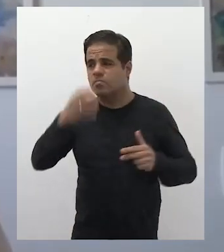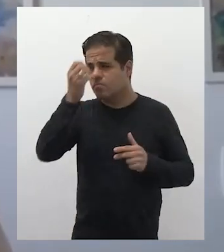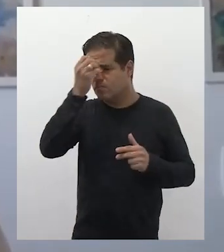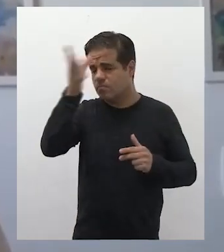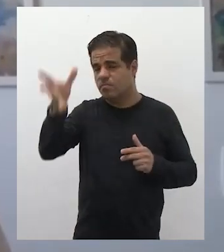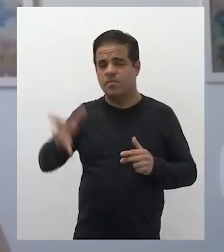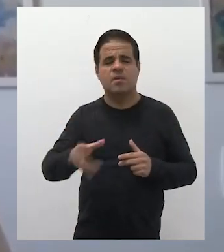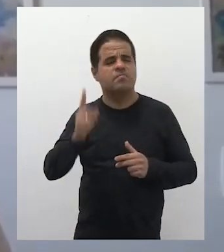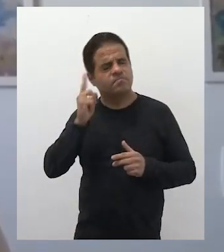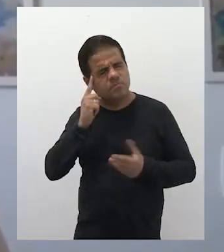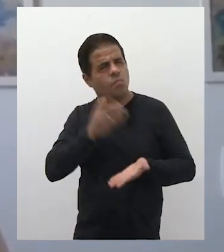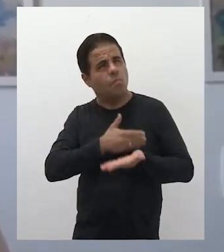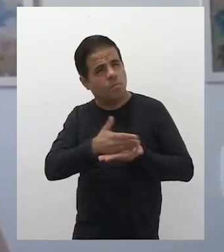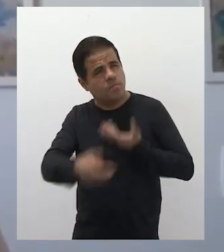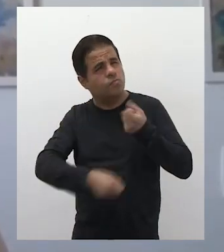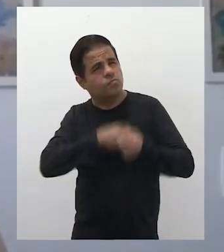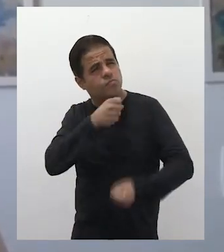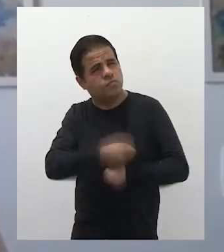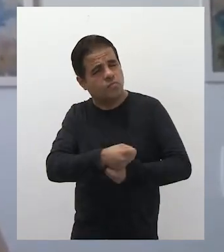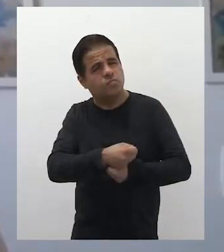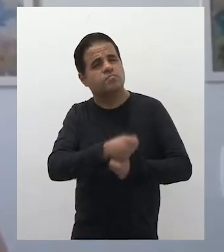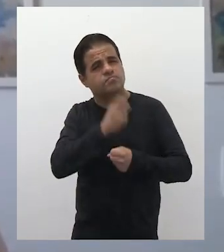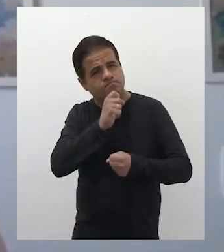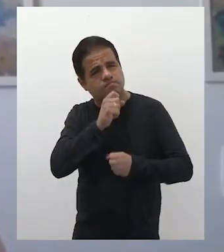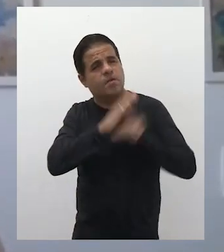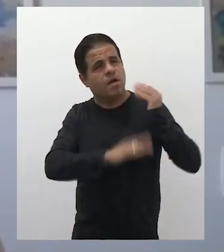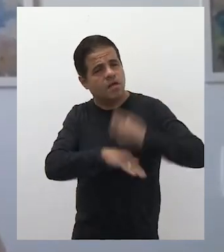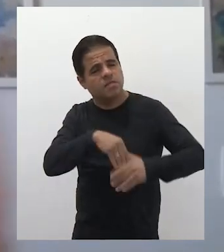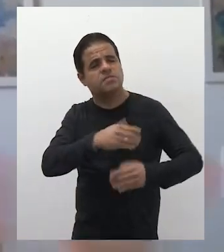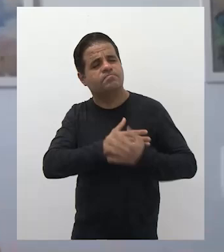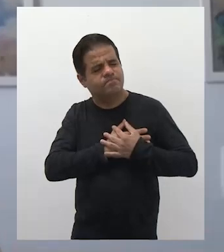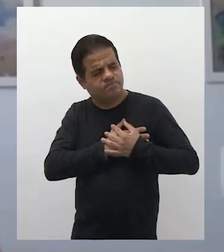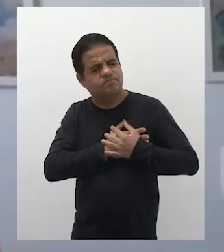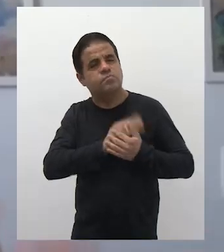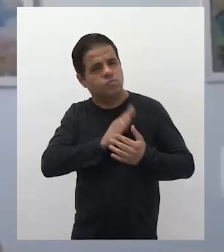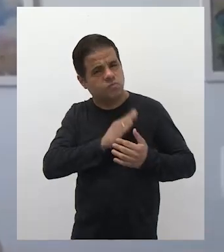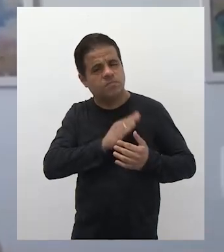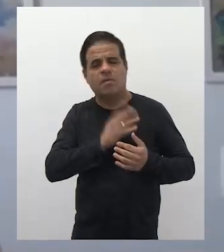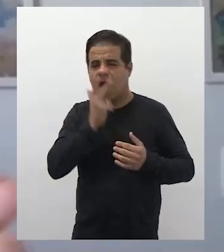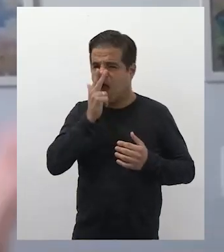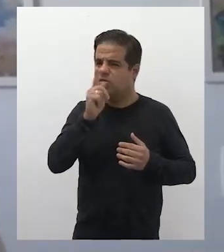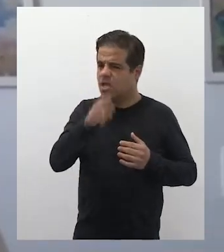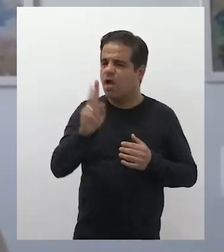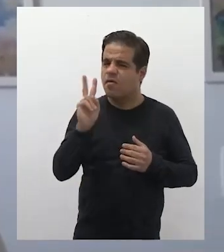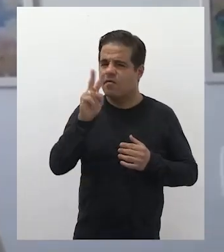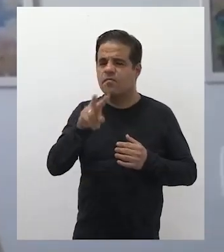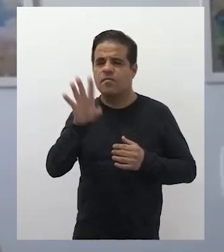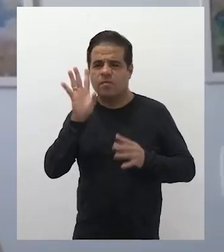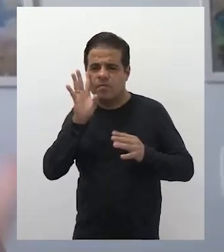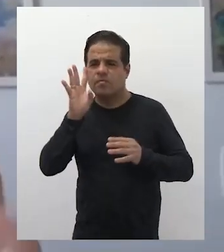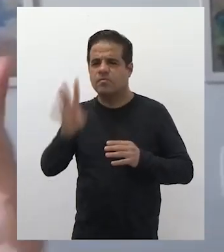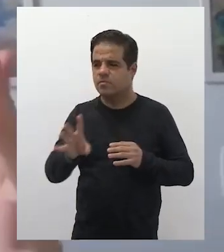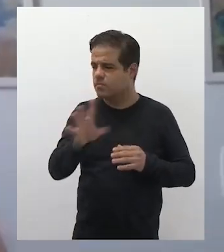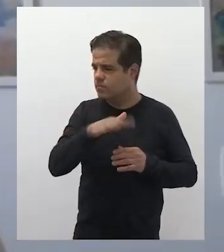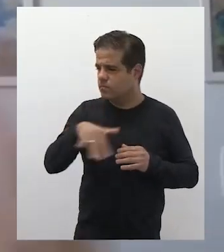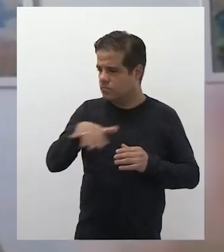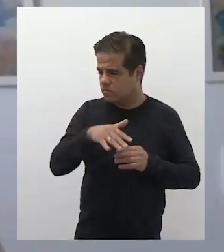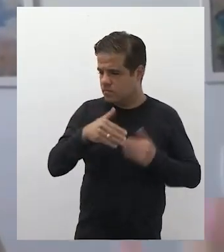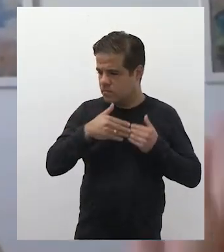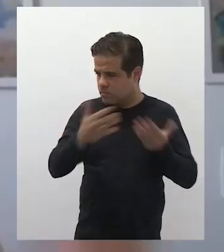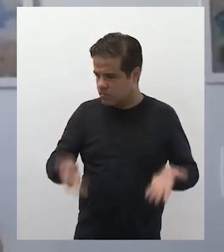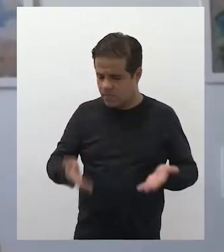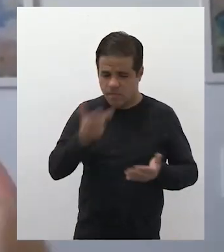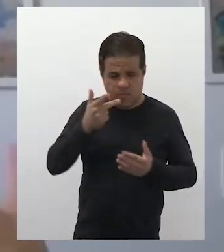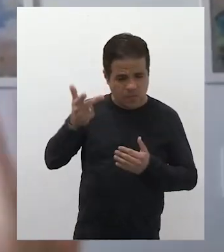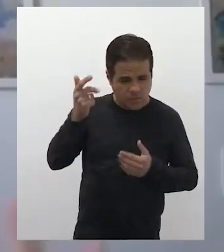agora qual mês do ano que chama Ação do Coração. Talvez você já tenha ouvido falar. Que são grupos